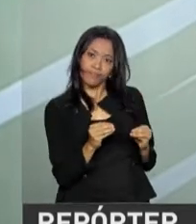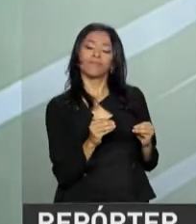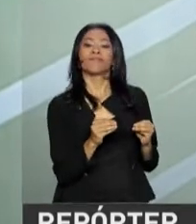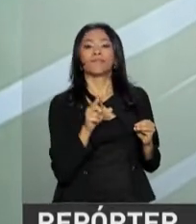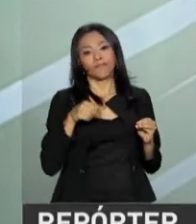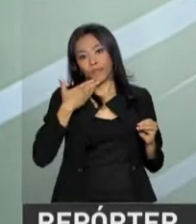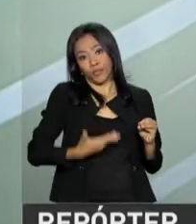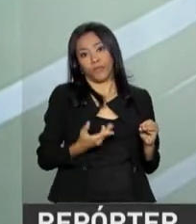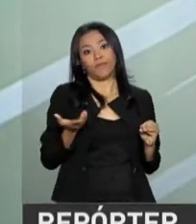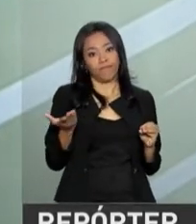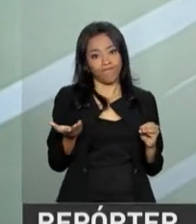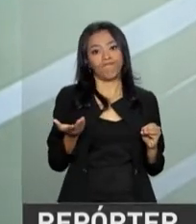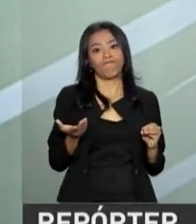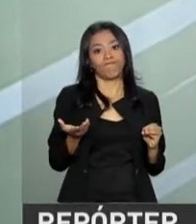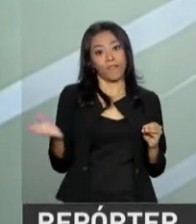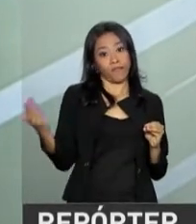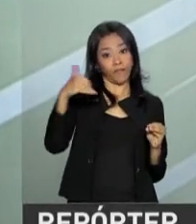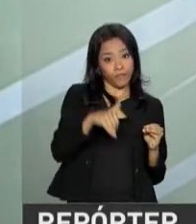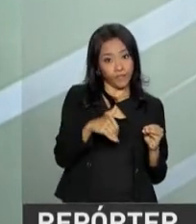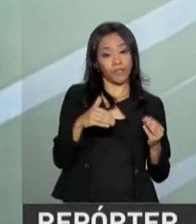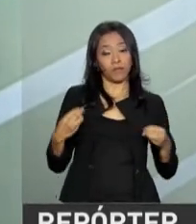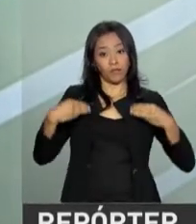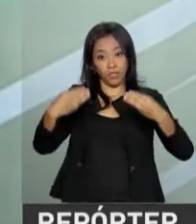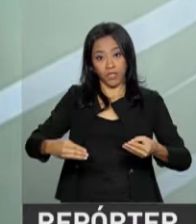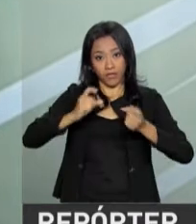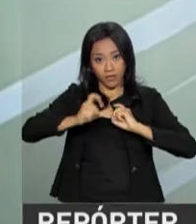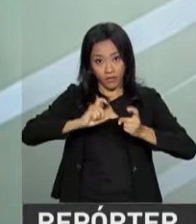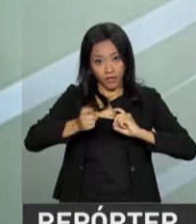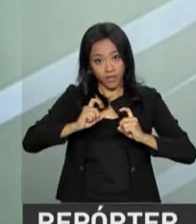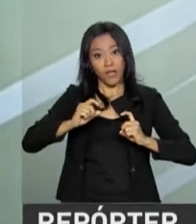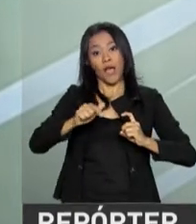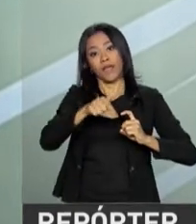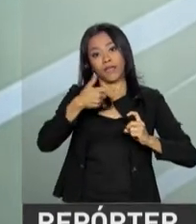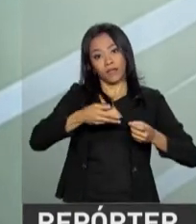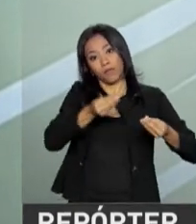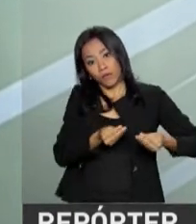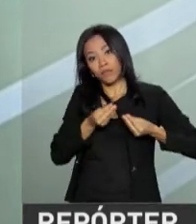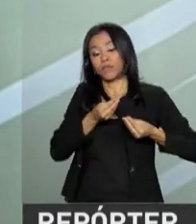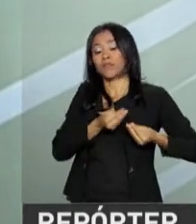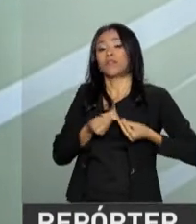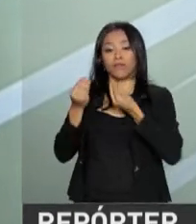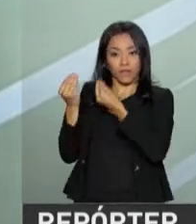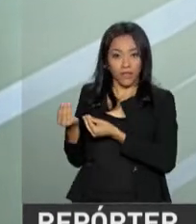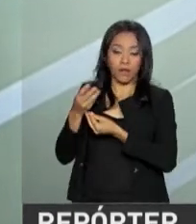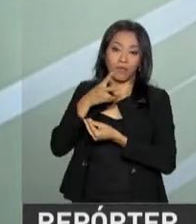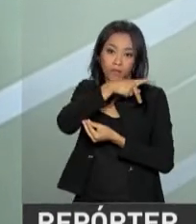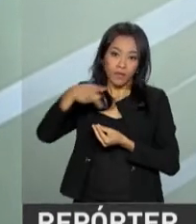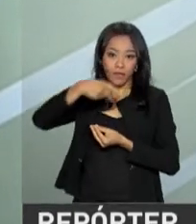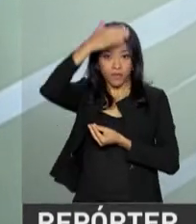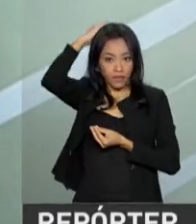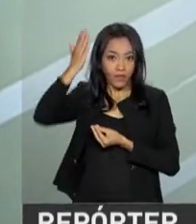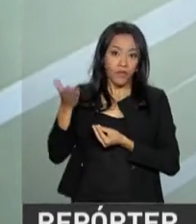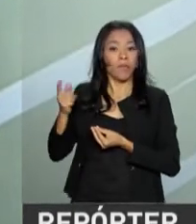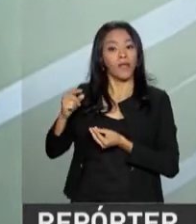desse crédito, vai vir para o Ministério do Planejamento e aí será encaminhado para o Presidente da República fazer a publicação. O